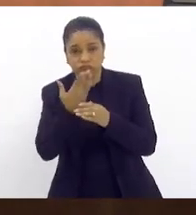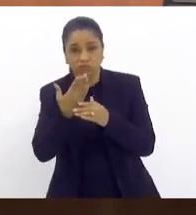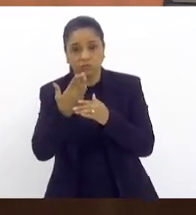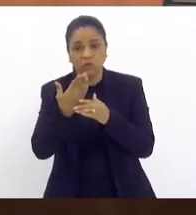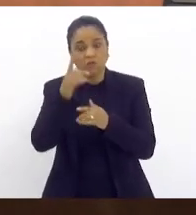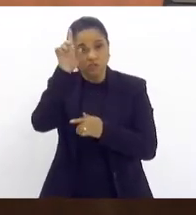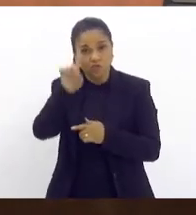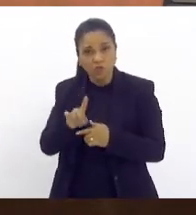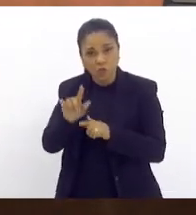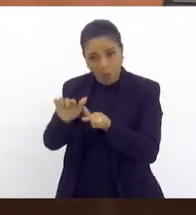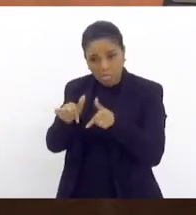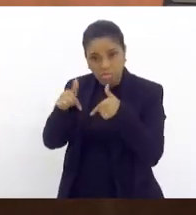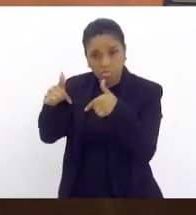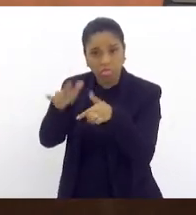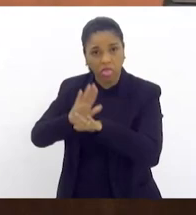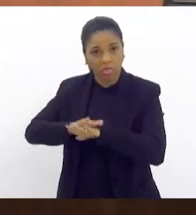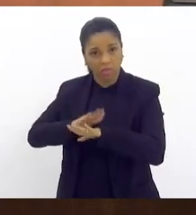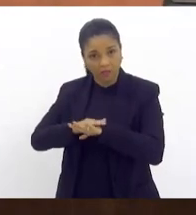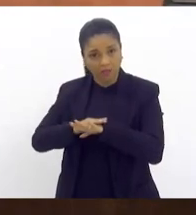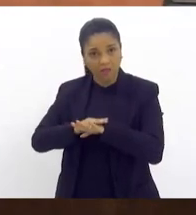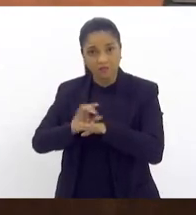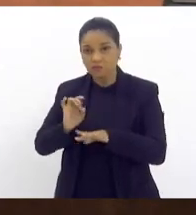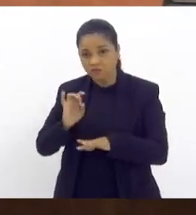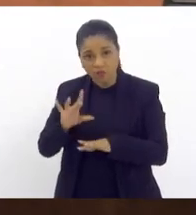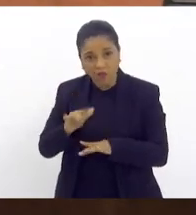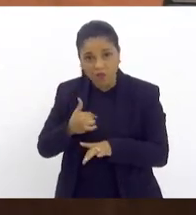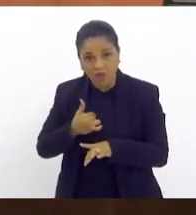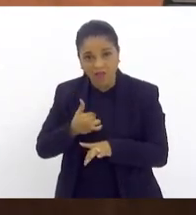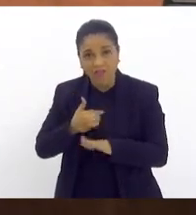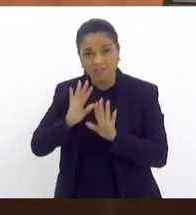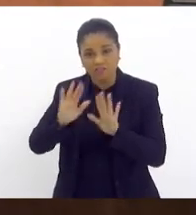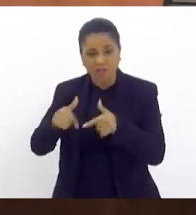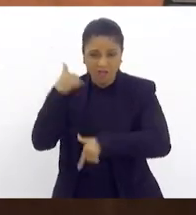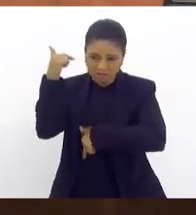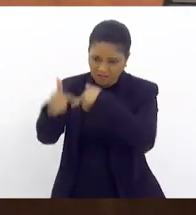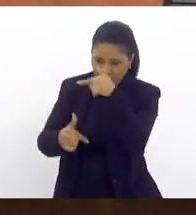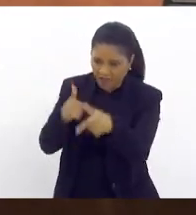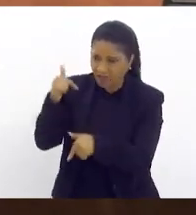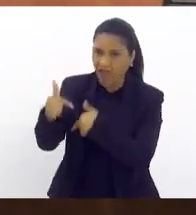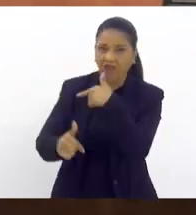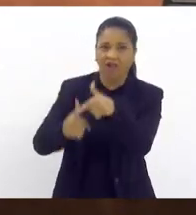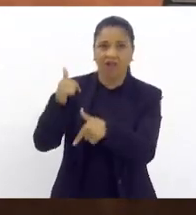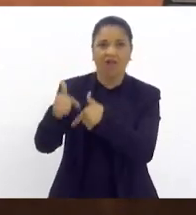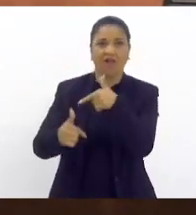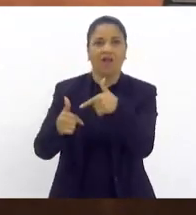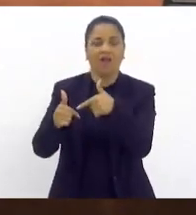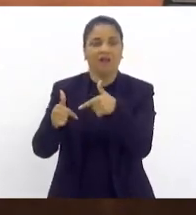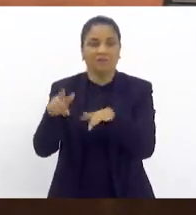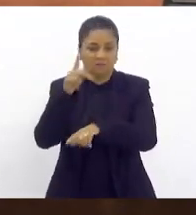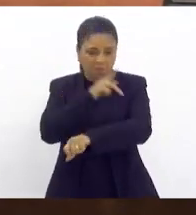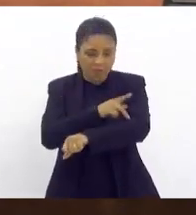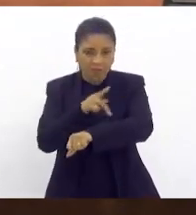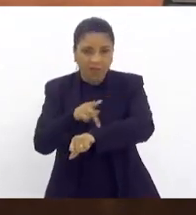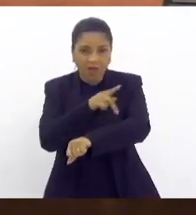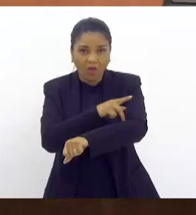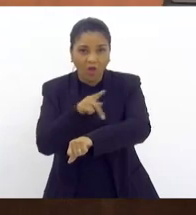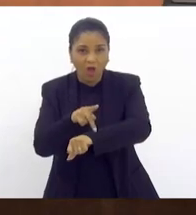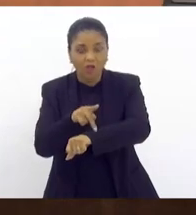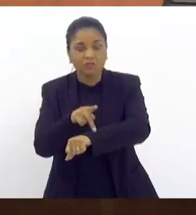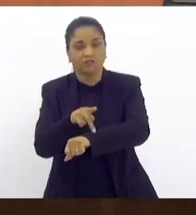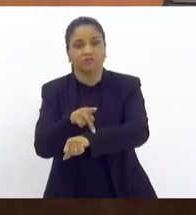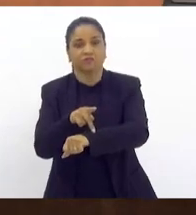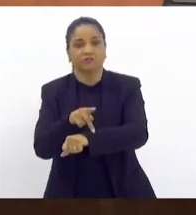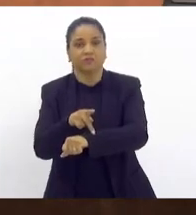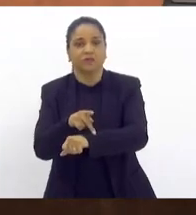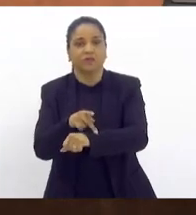as diretoras e diretores pelo fato de que ele já tem uma sobrecarga de trabalho muito grande tanto do campo Educacional e pedagógico como no campo